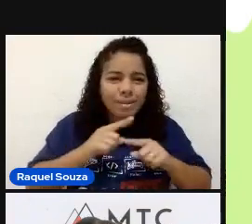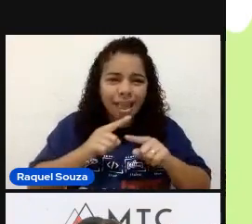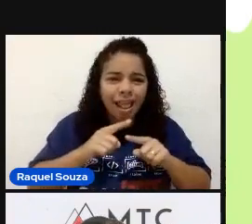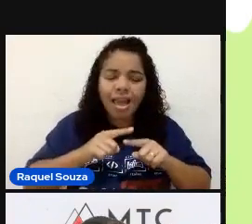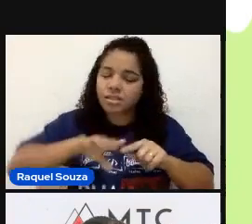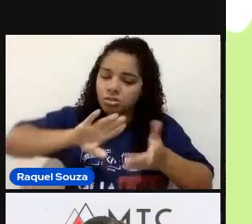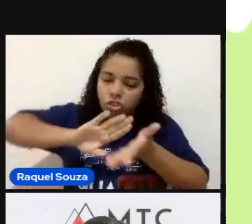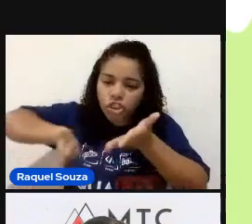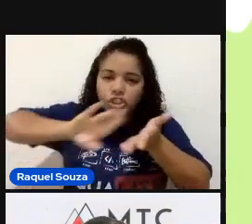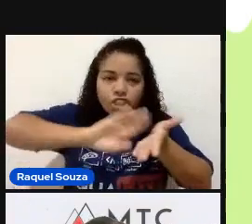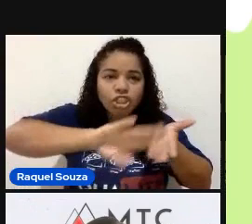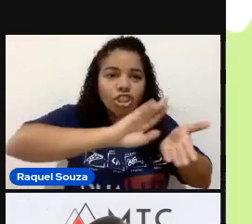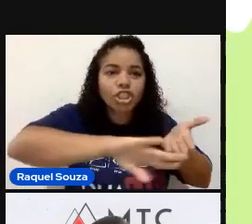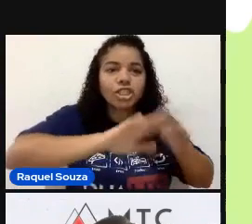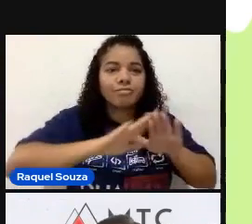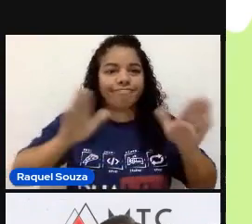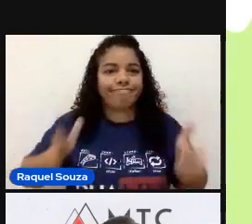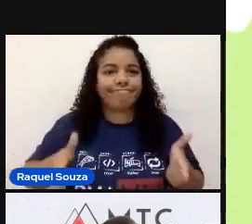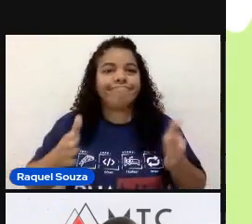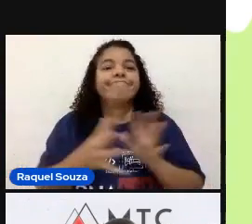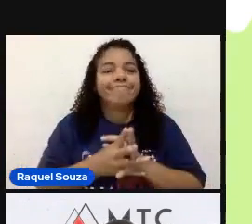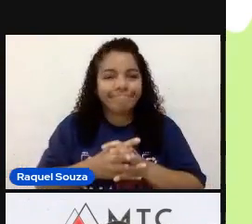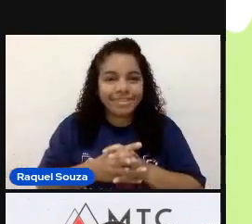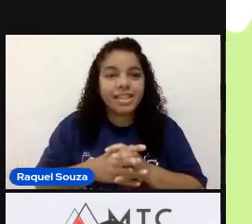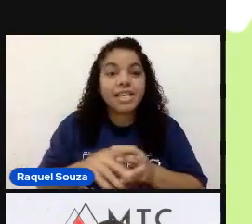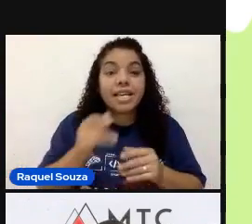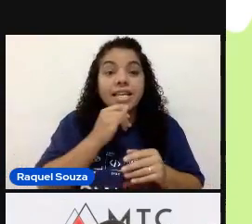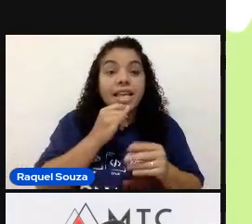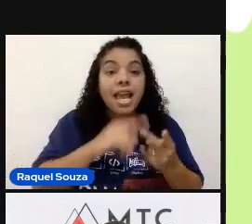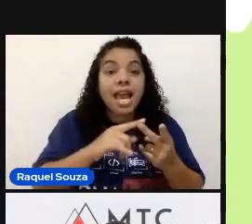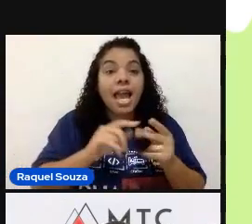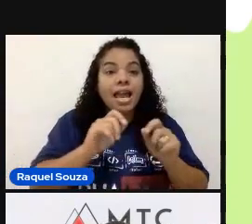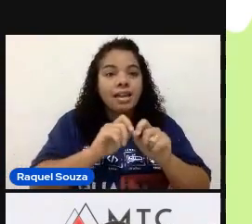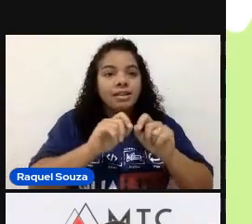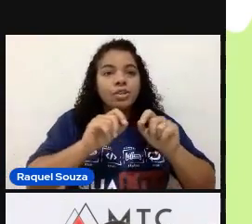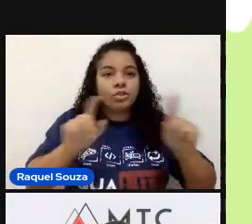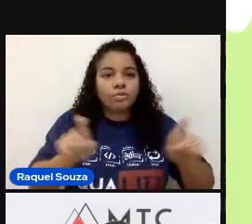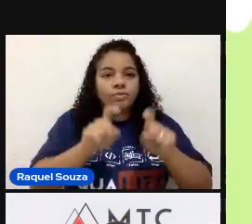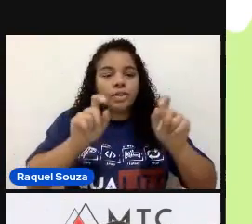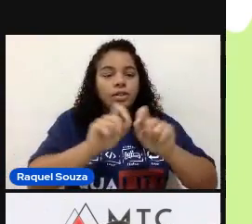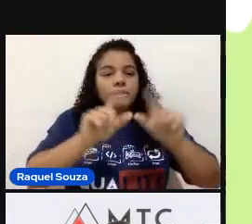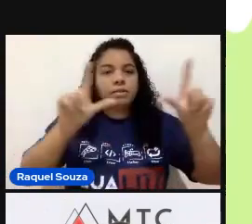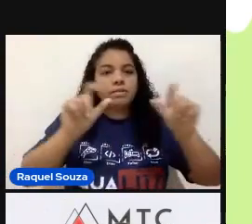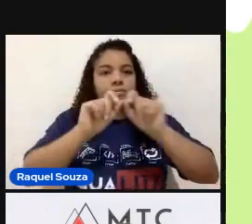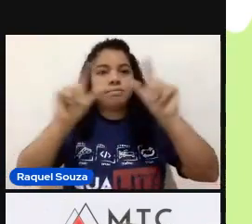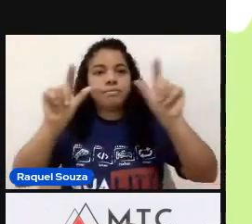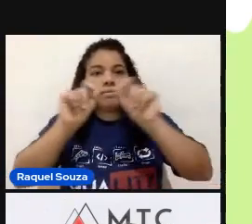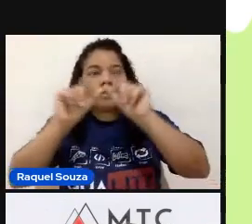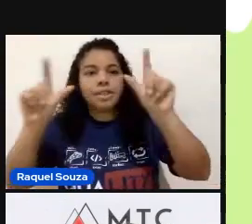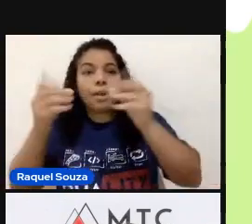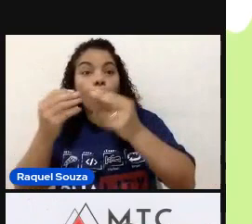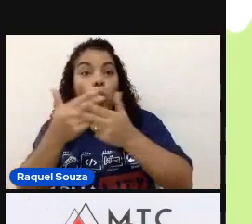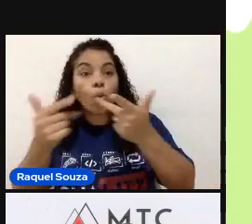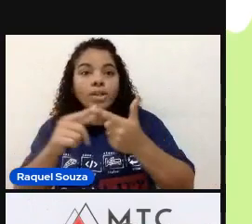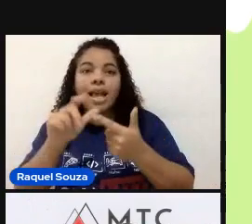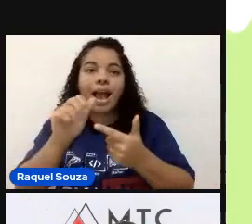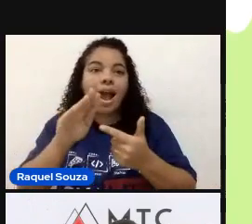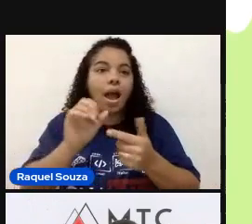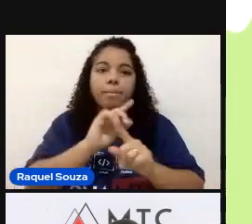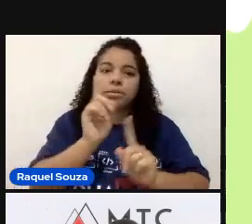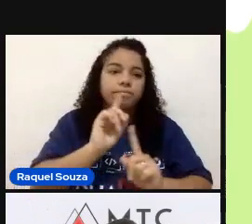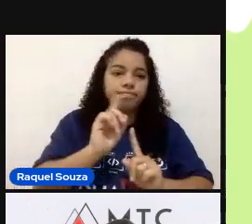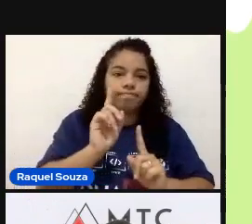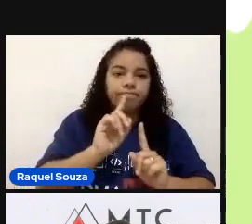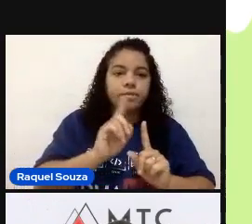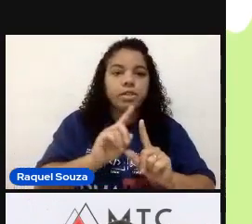minha mesa. Sem muitas abas, para não perder o foco do trabalho. Às vezes a gente fica abrindo várias abas, no